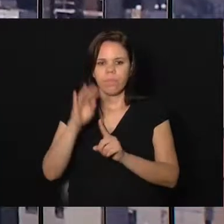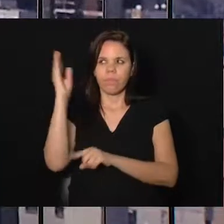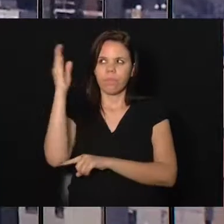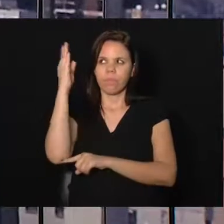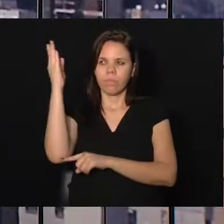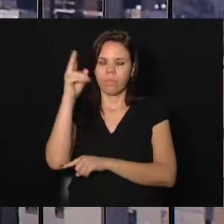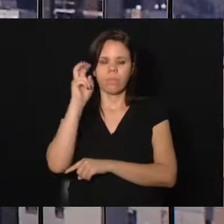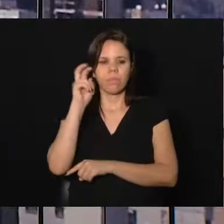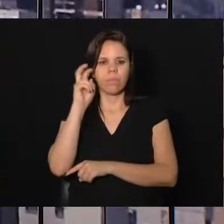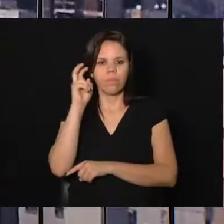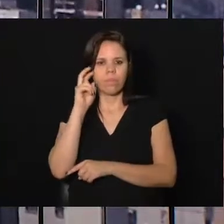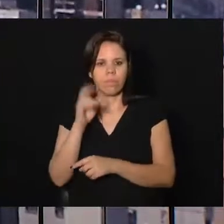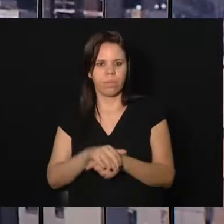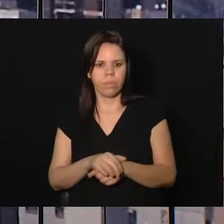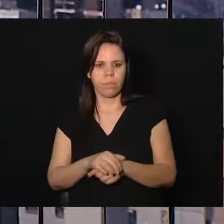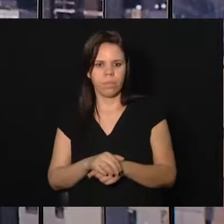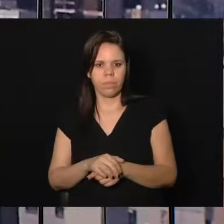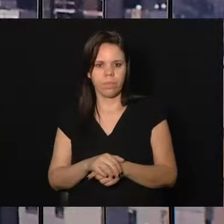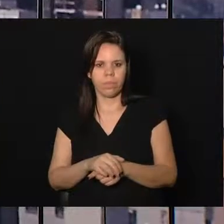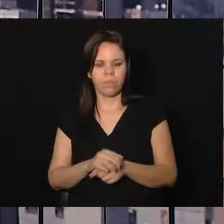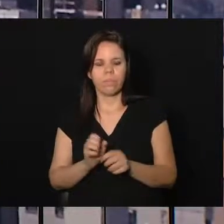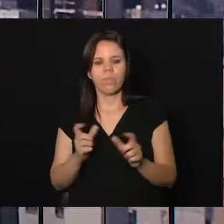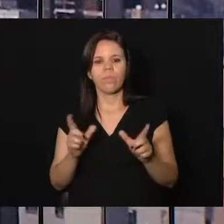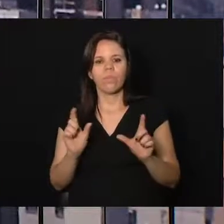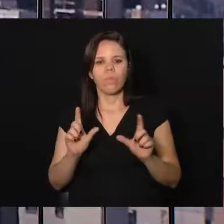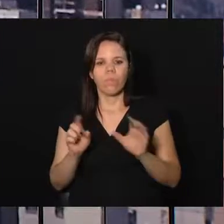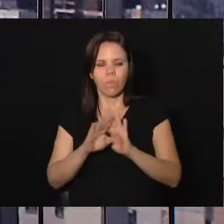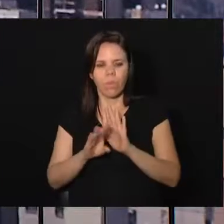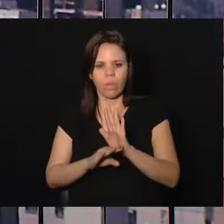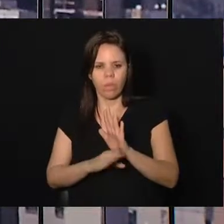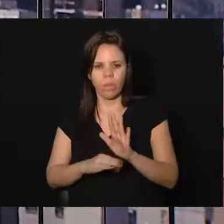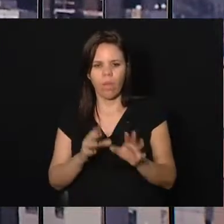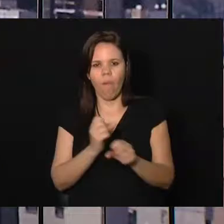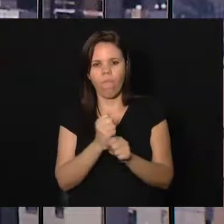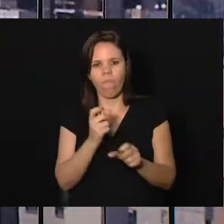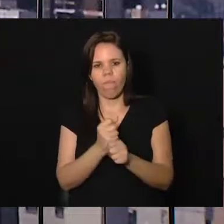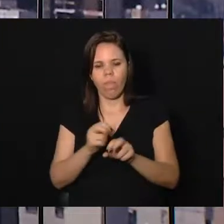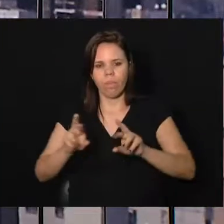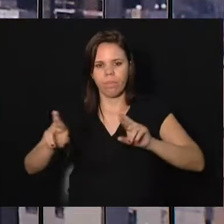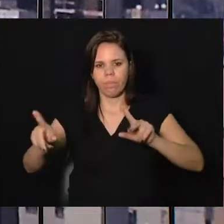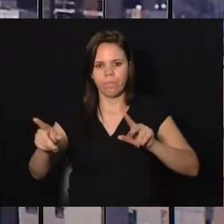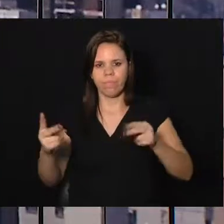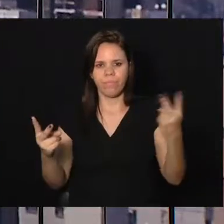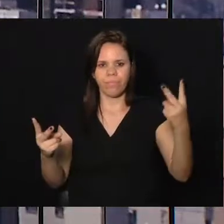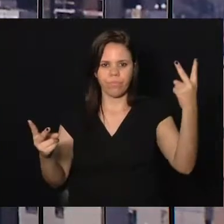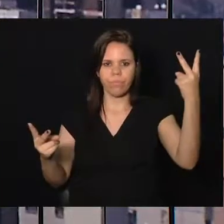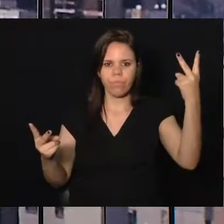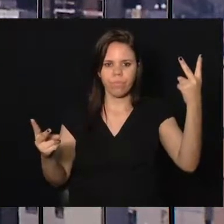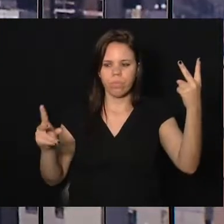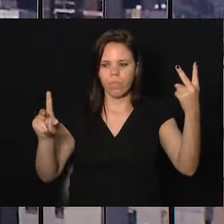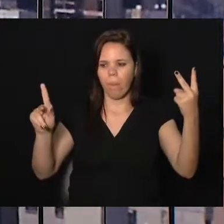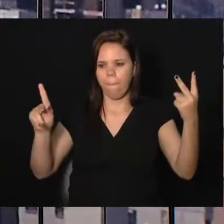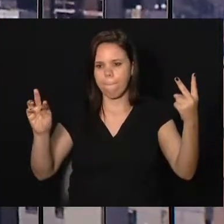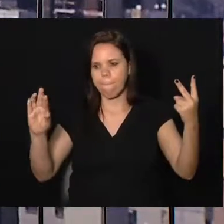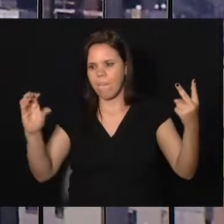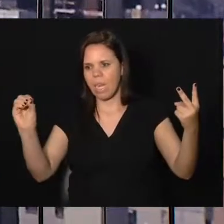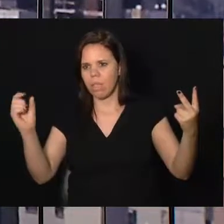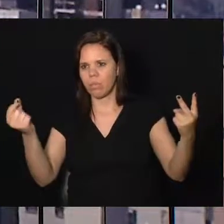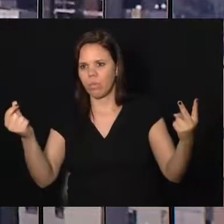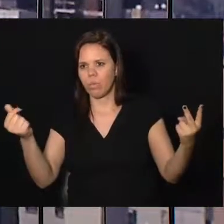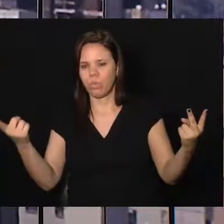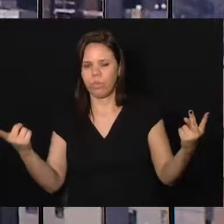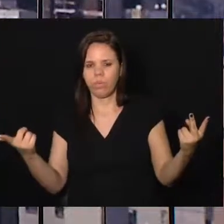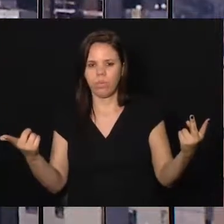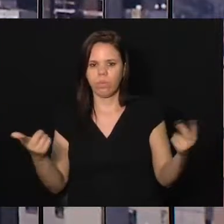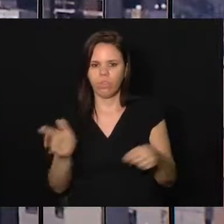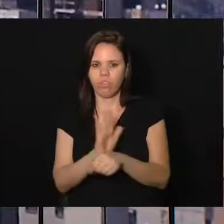esta quinta-feira. O quadro Na Ponta do Lápis aborda a diferença entre preço e valor. Tem a agenda de